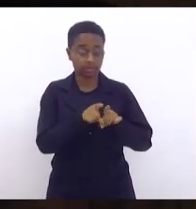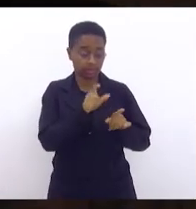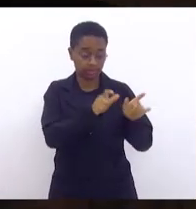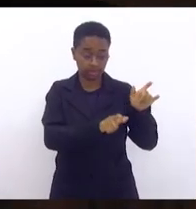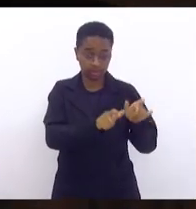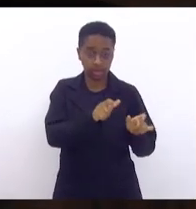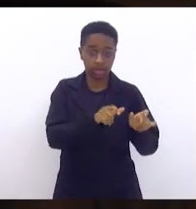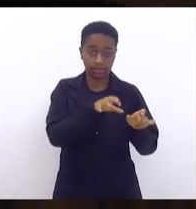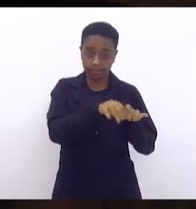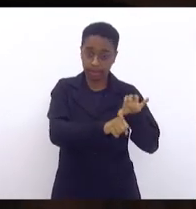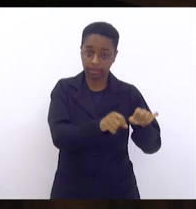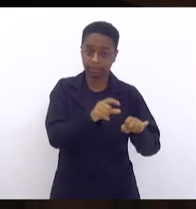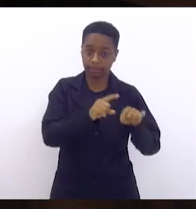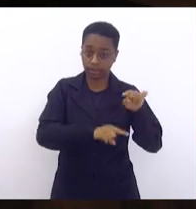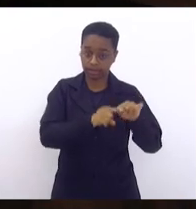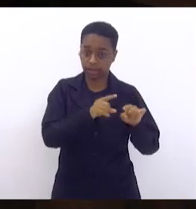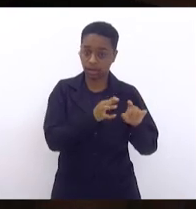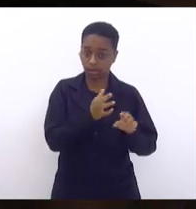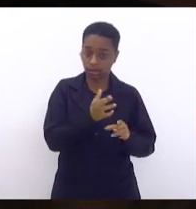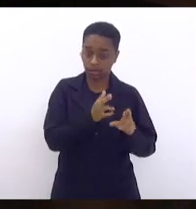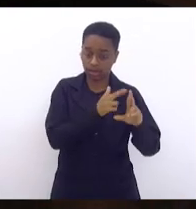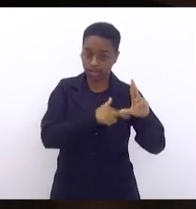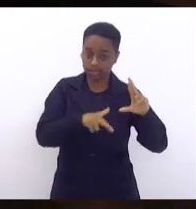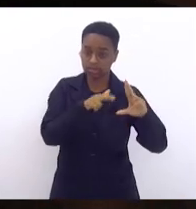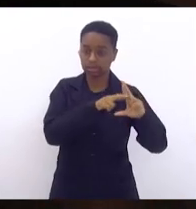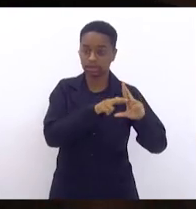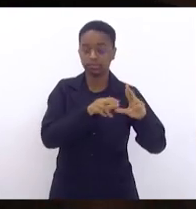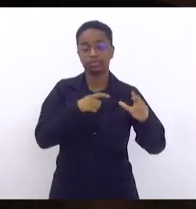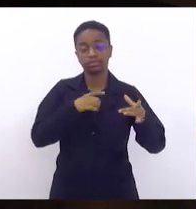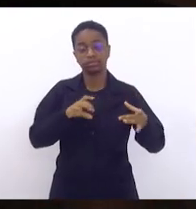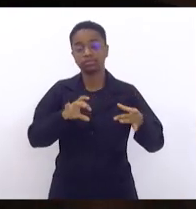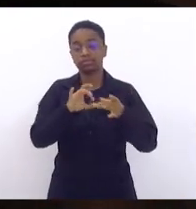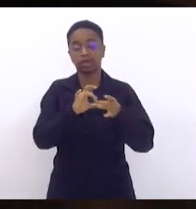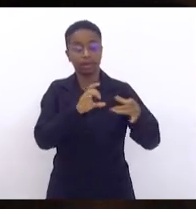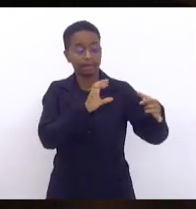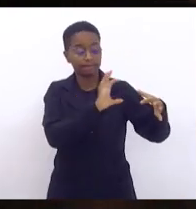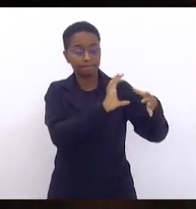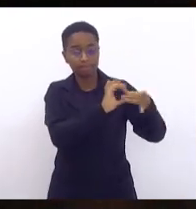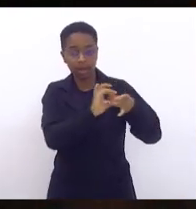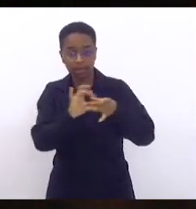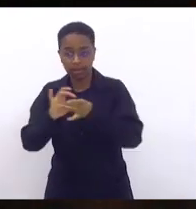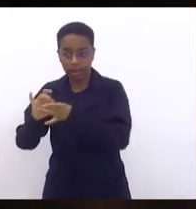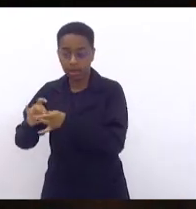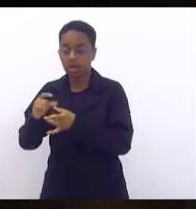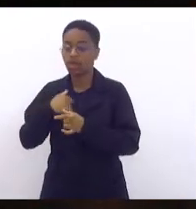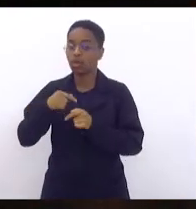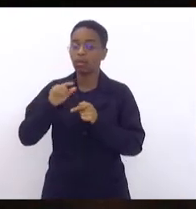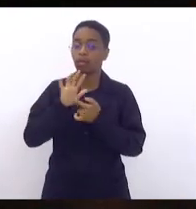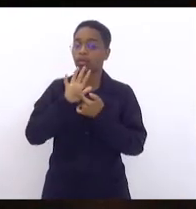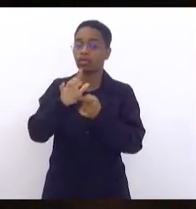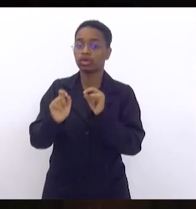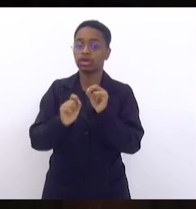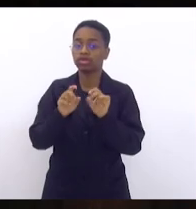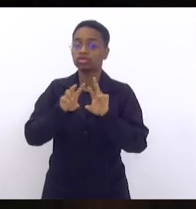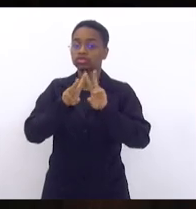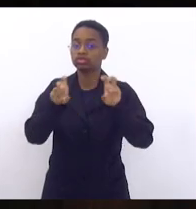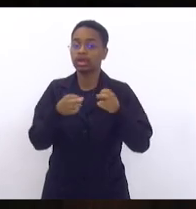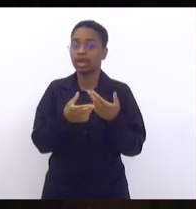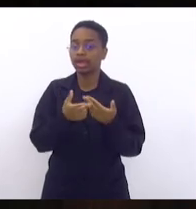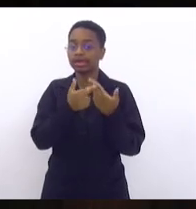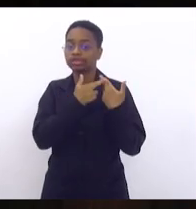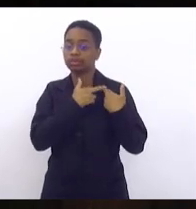recicláveis elas estão articuladas diretamente ao que eu até apresentei ali no que diz respeito à responsabilidade